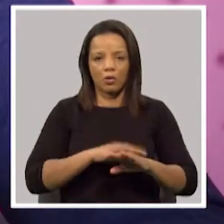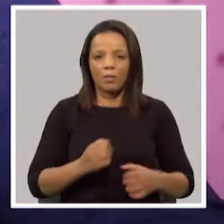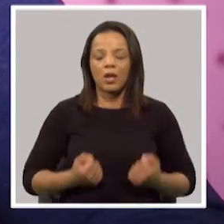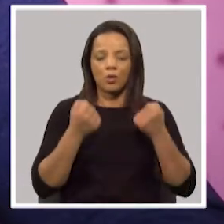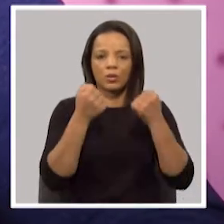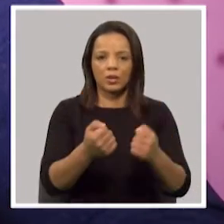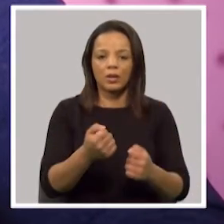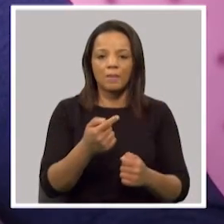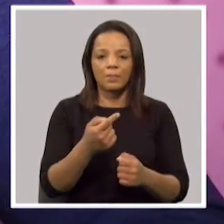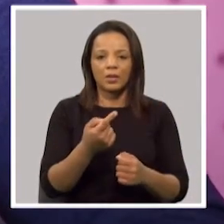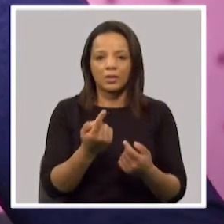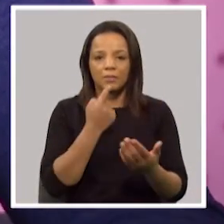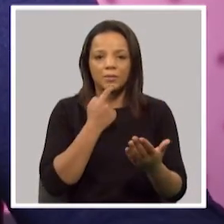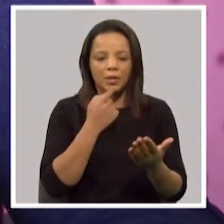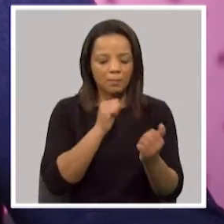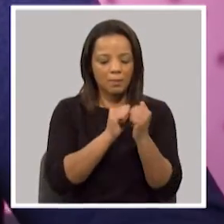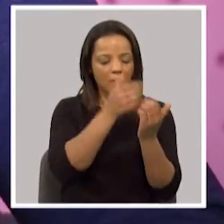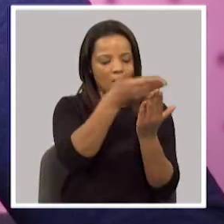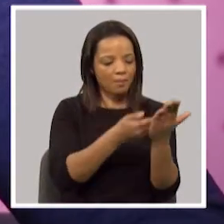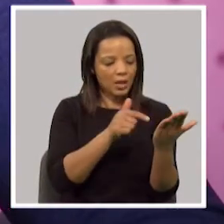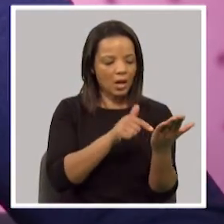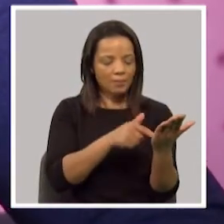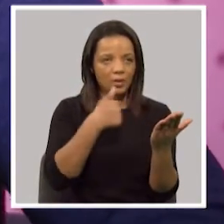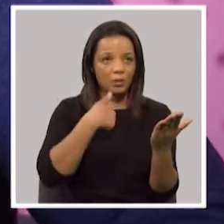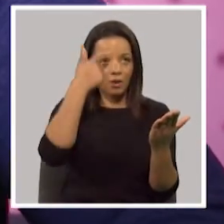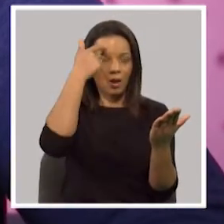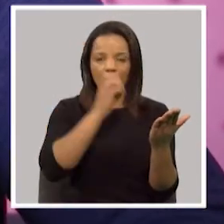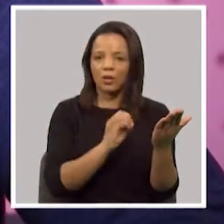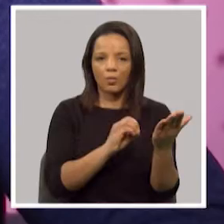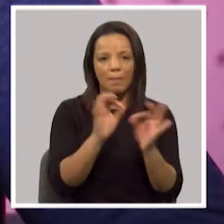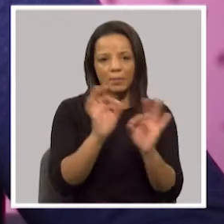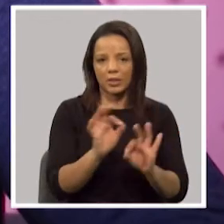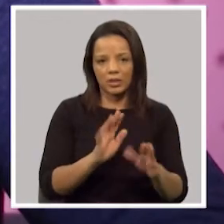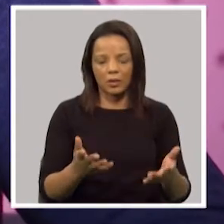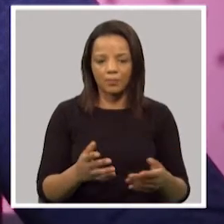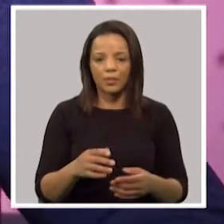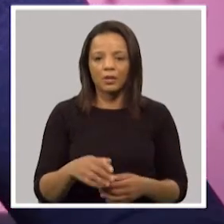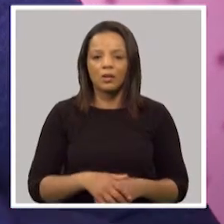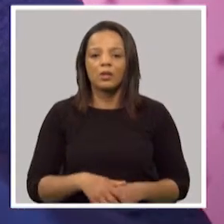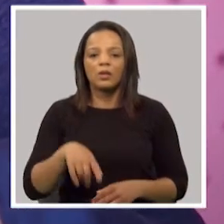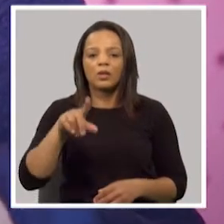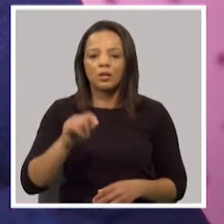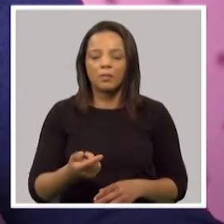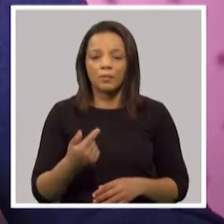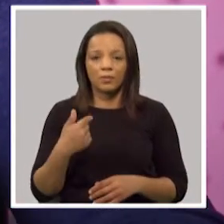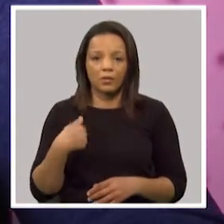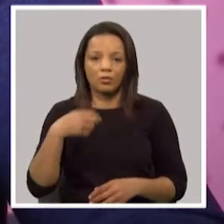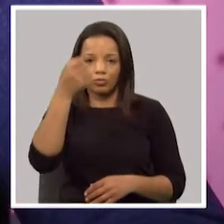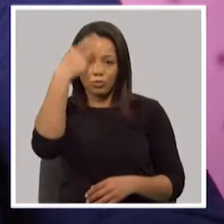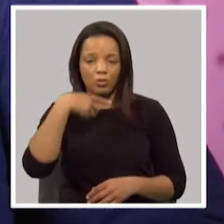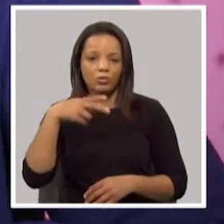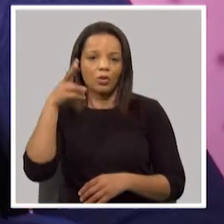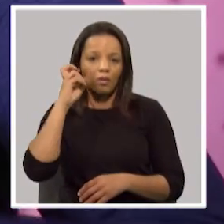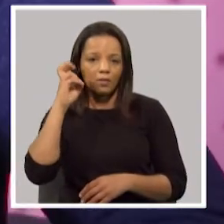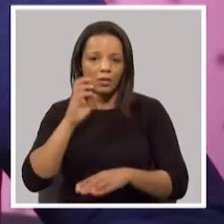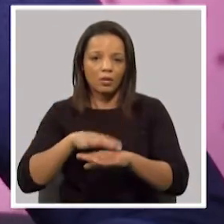não conseguir interpretar aquilo que estava no papel. Não estava mentalmente preparada e tinha uma série de mitos à volta do que é ser locutora de